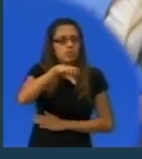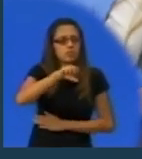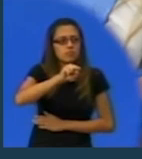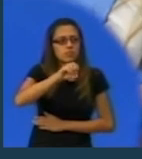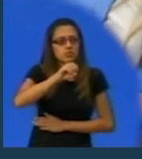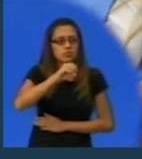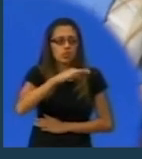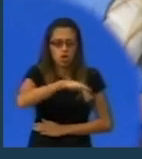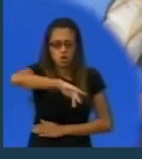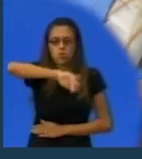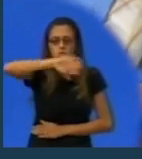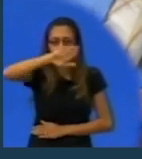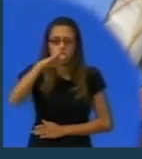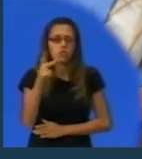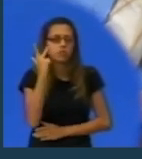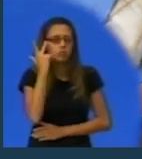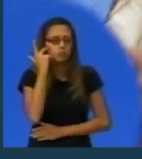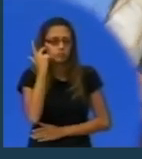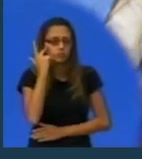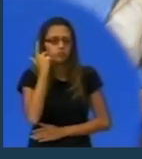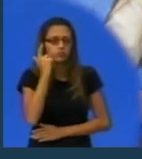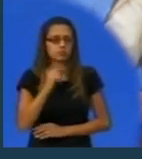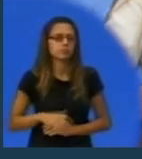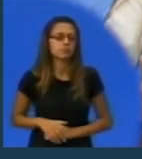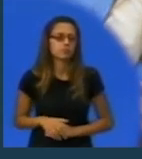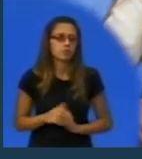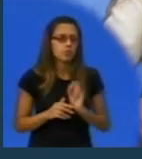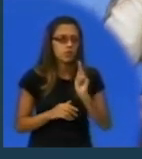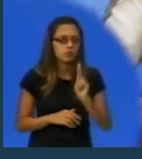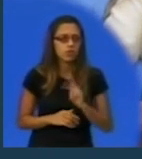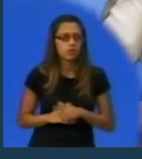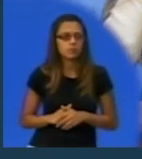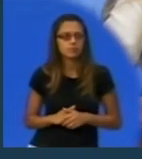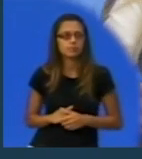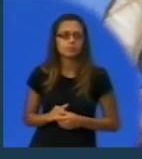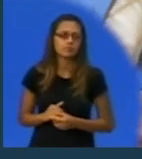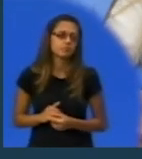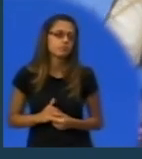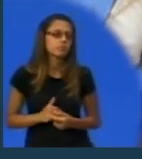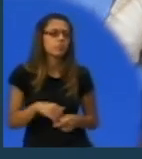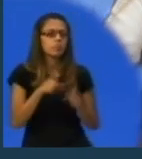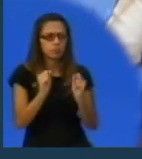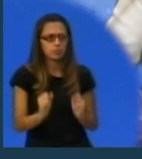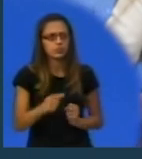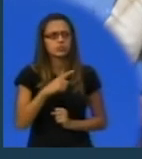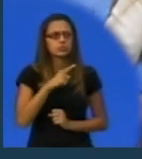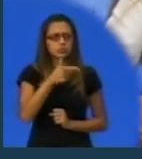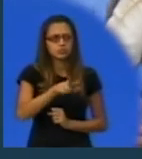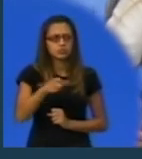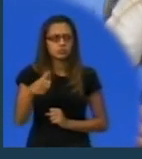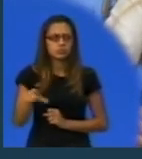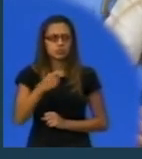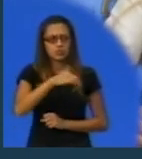tradicional. Então, em relação à curtose. Eu posso ter também curvas